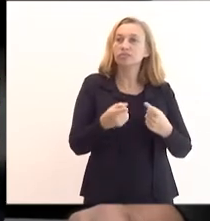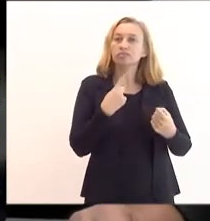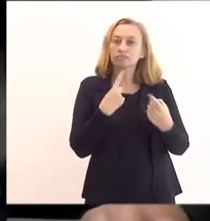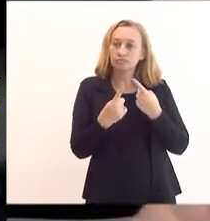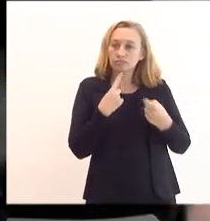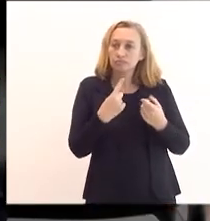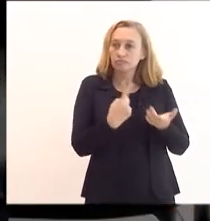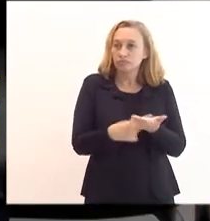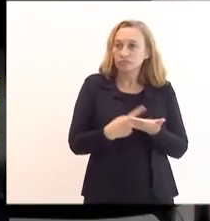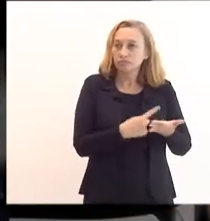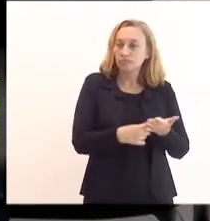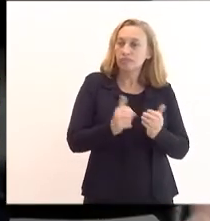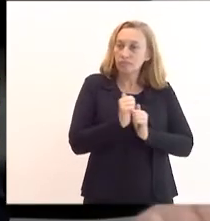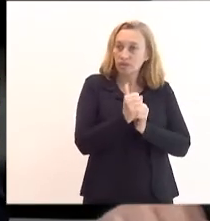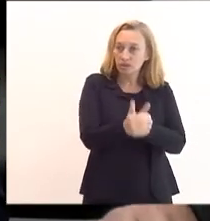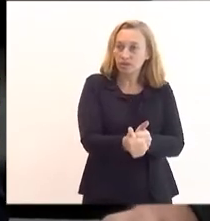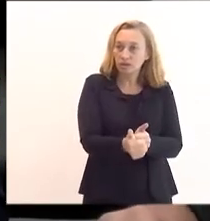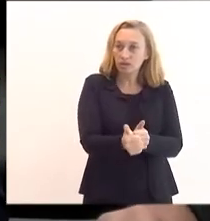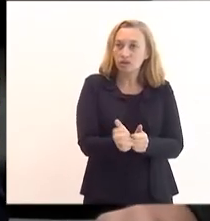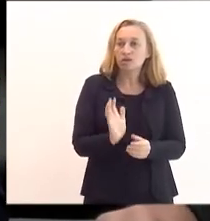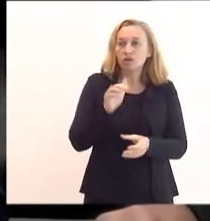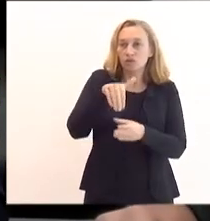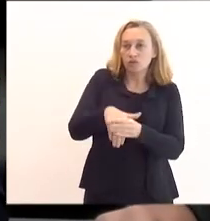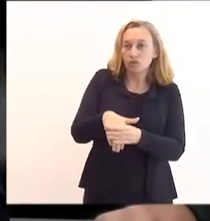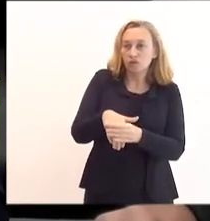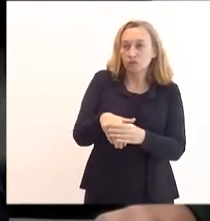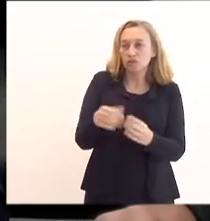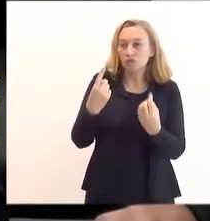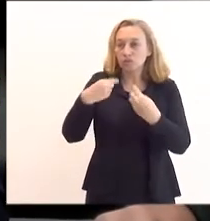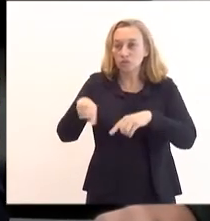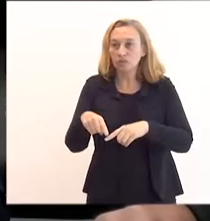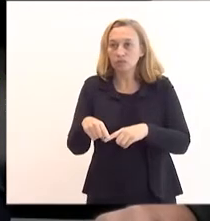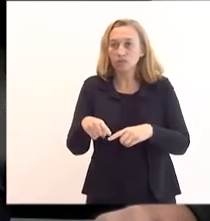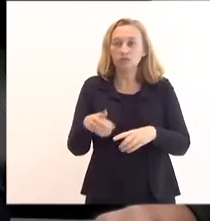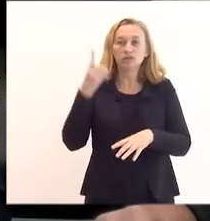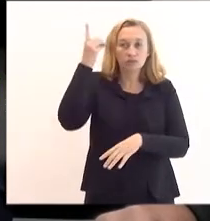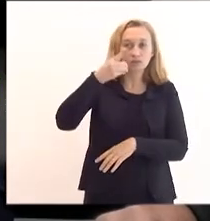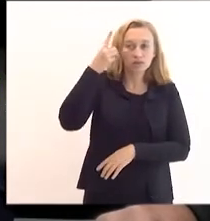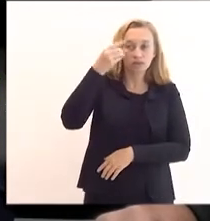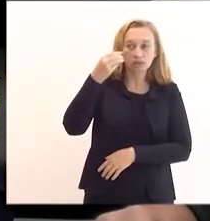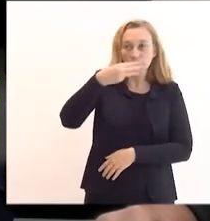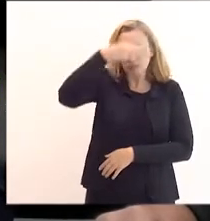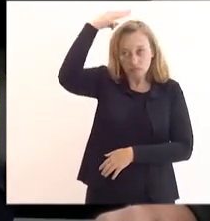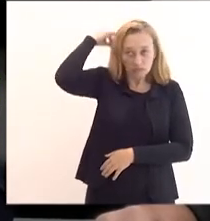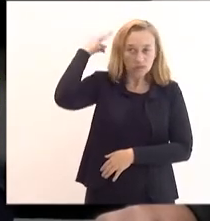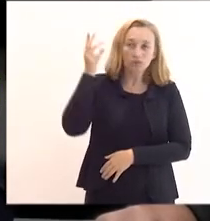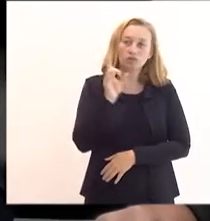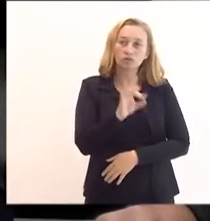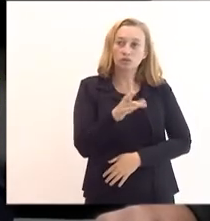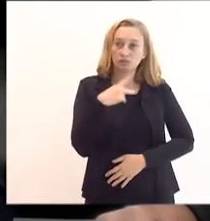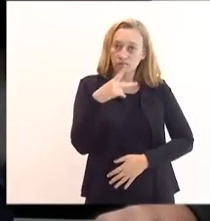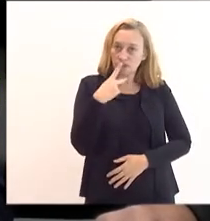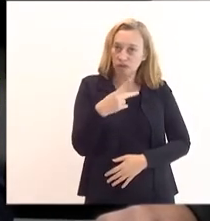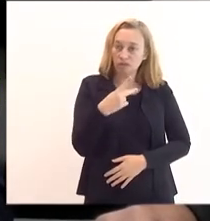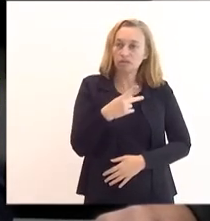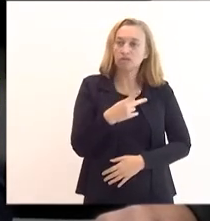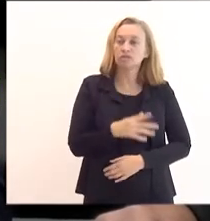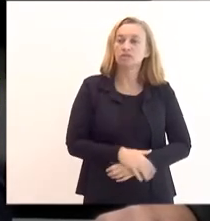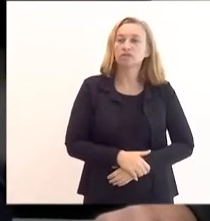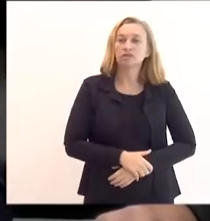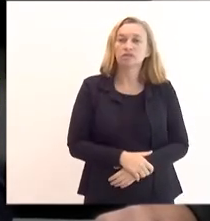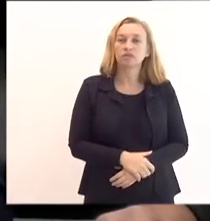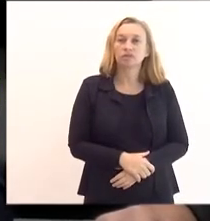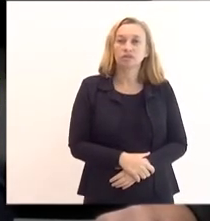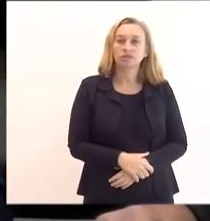minha tendência era acompanhar o voto divergente do deputado Márcio Pacheco. Eu só trago à colação o argumento de que,